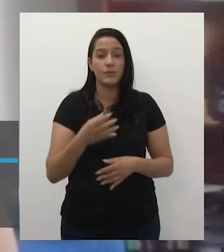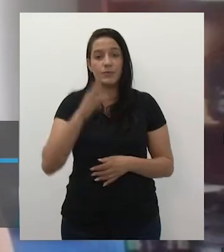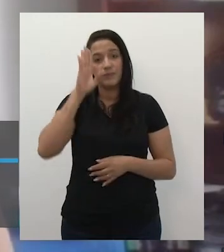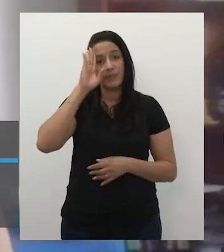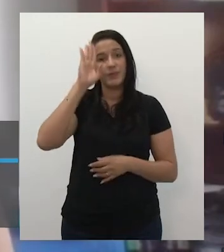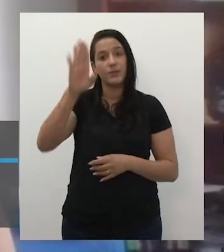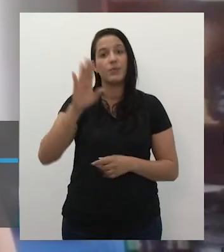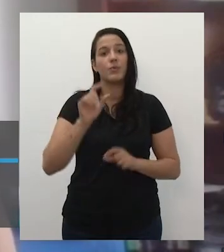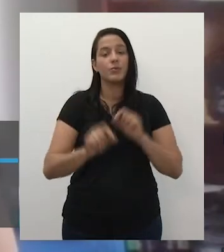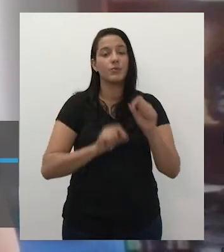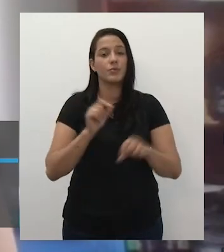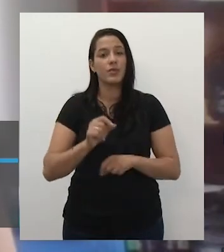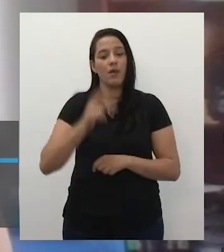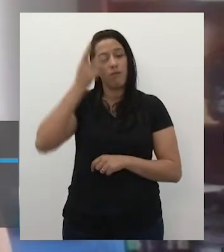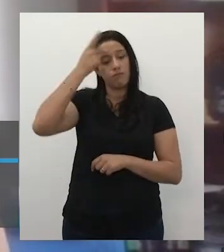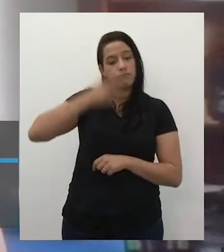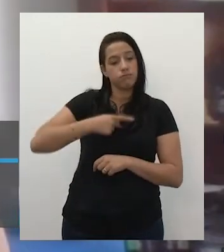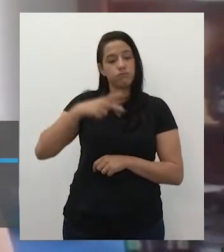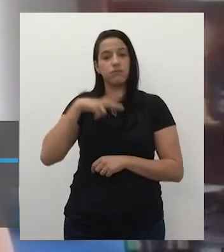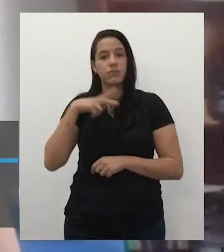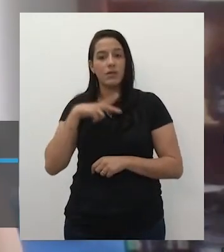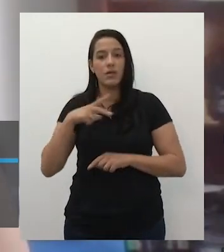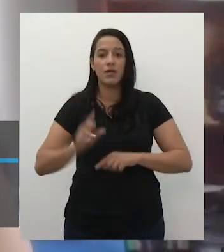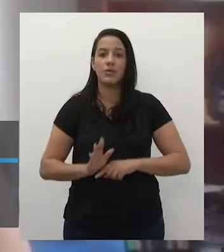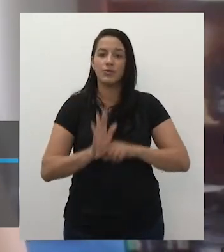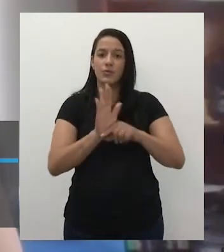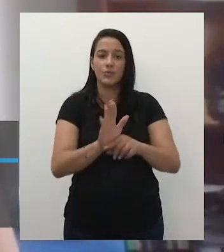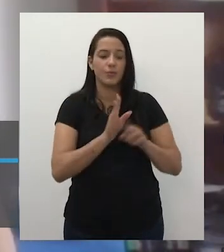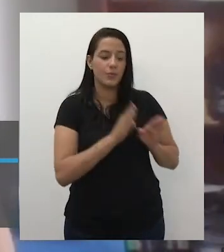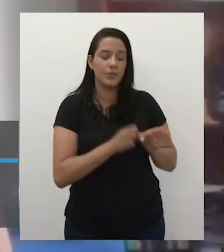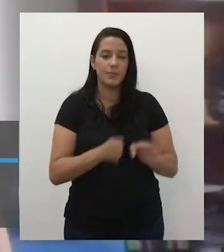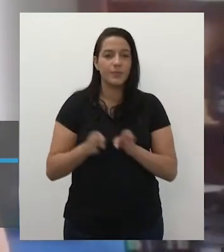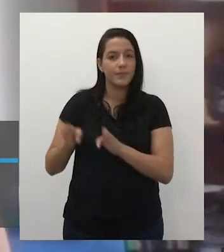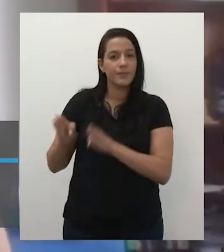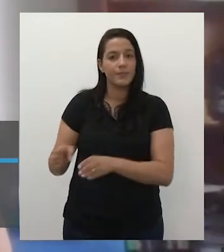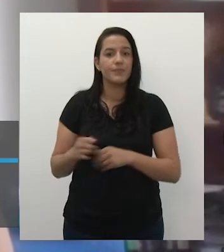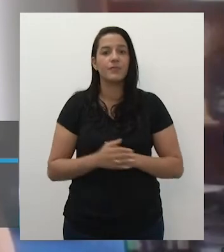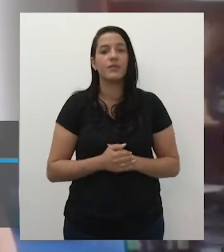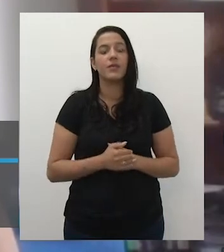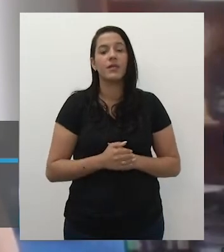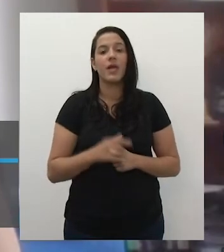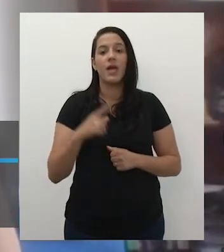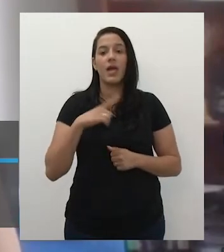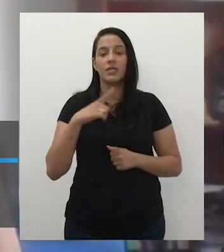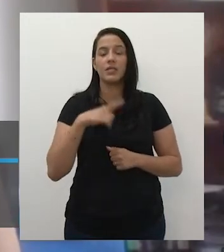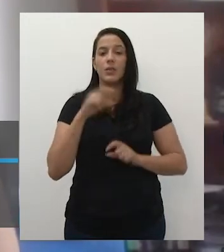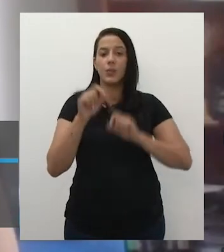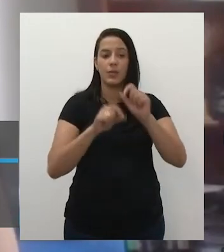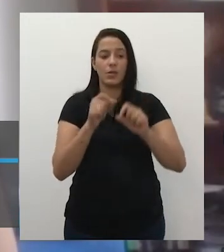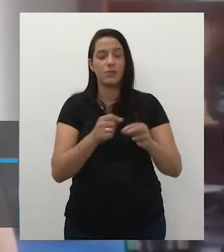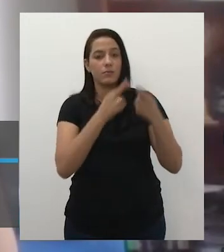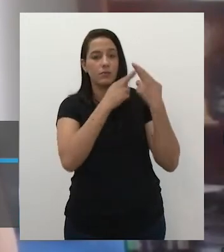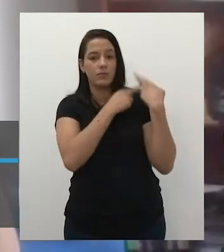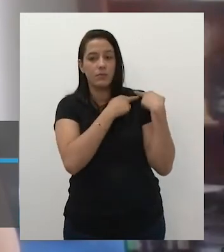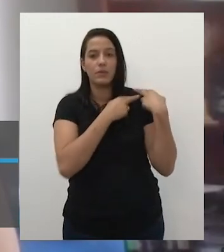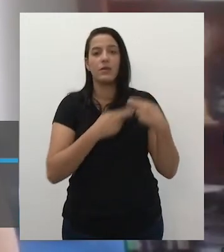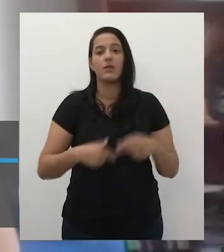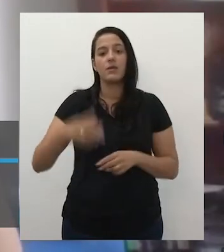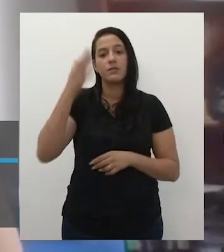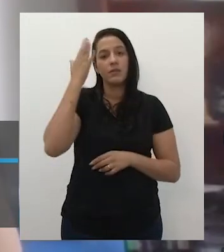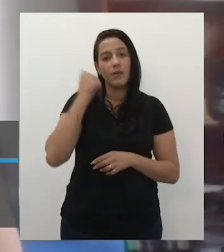para ser a PC da escola, né, mas alguém viu esse potencial aí em você, né? Quando você fala que